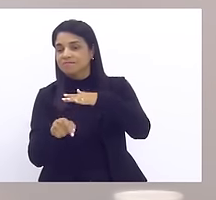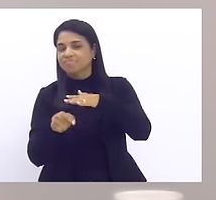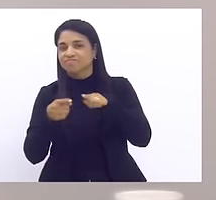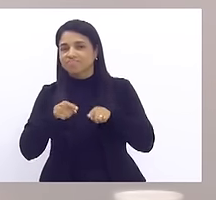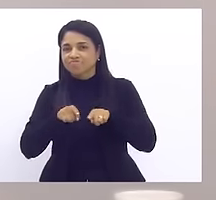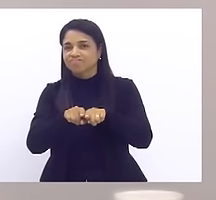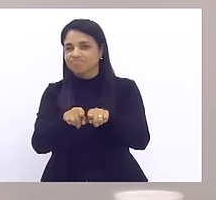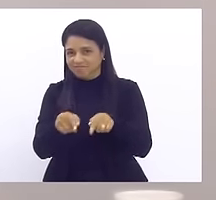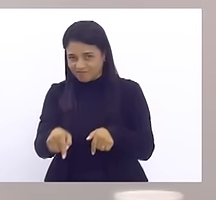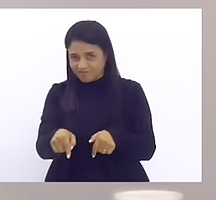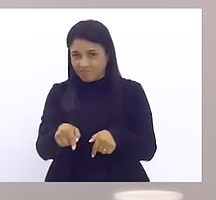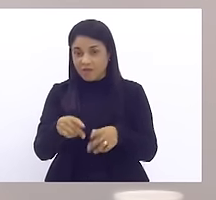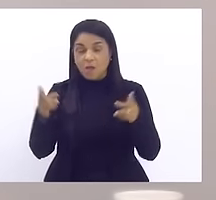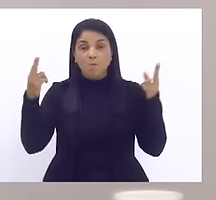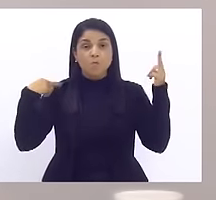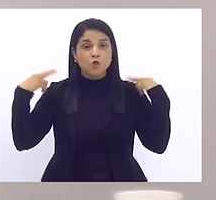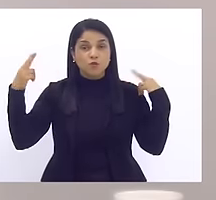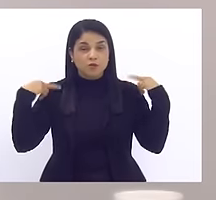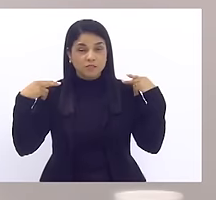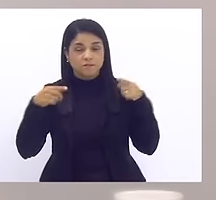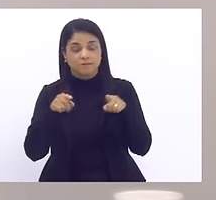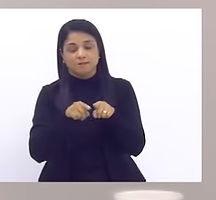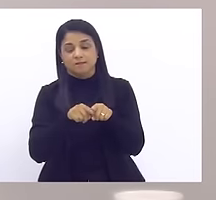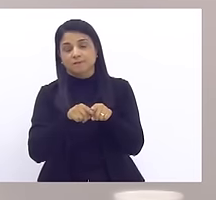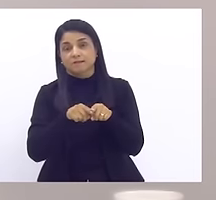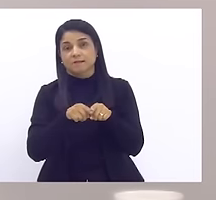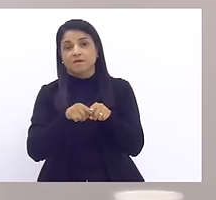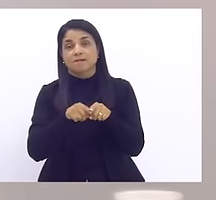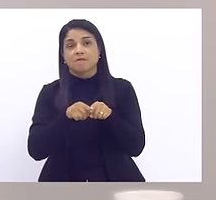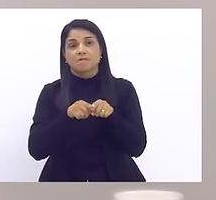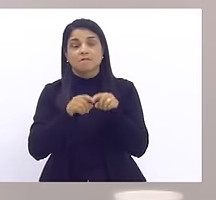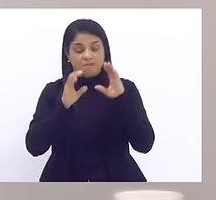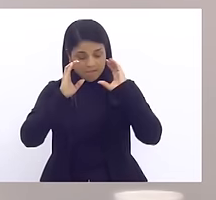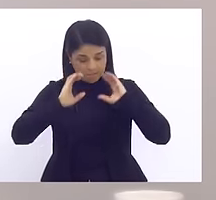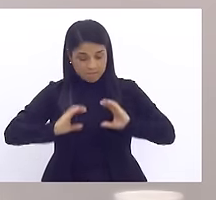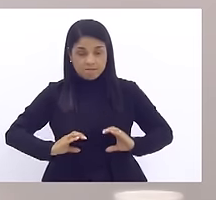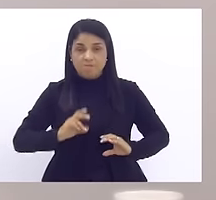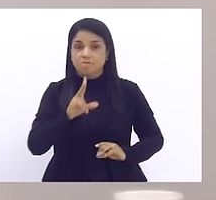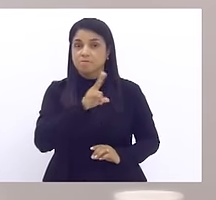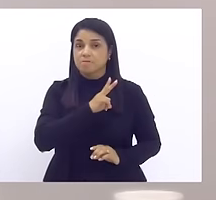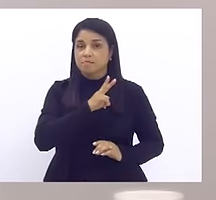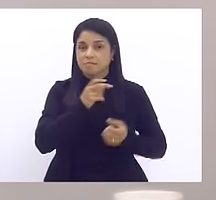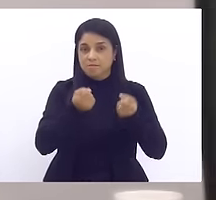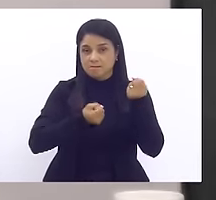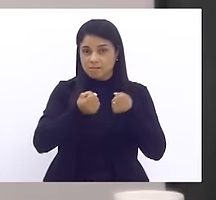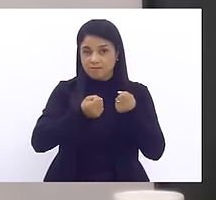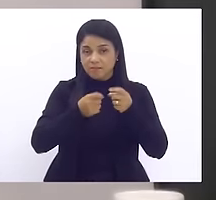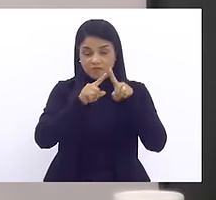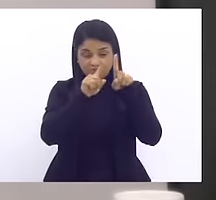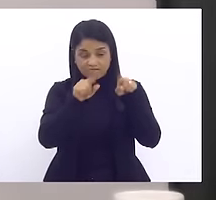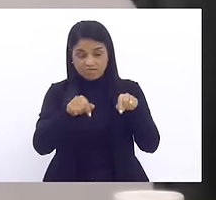motoristas desses rebotes fazendo a função de a gente público